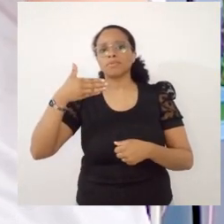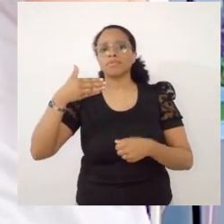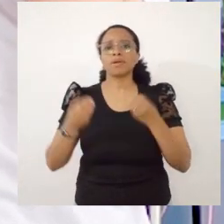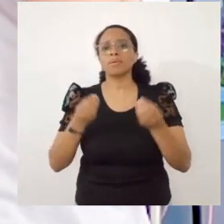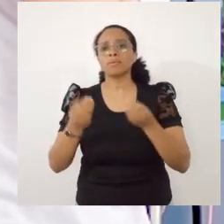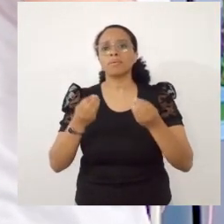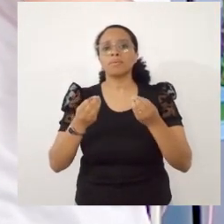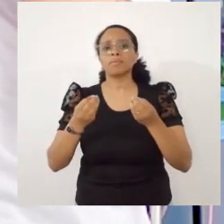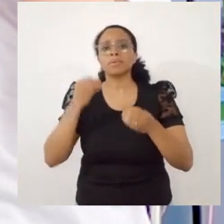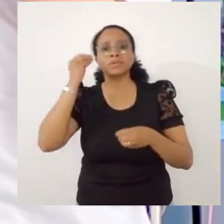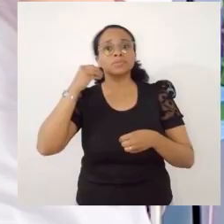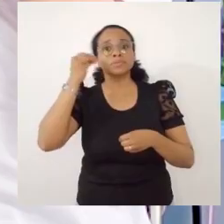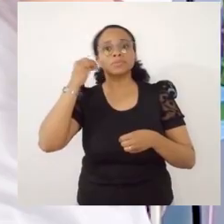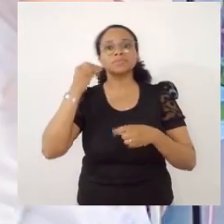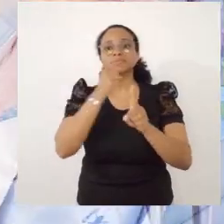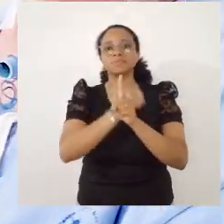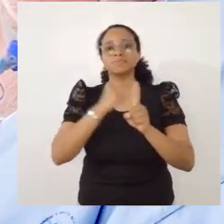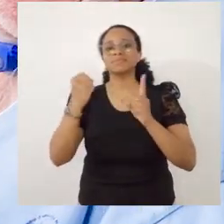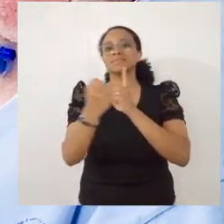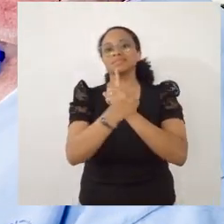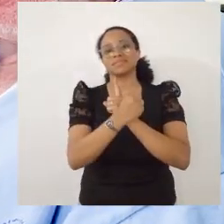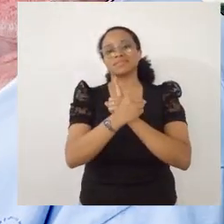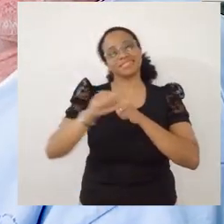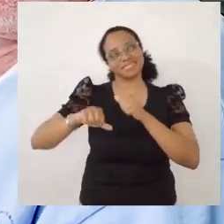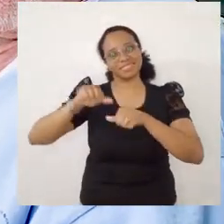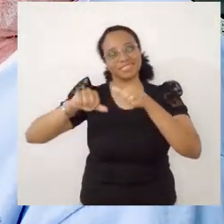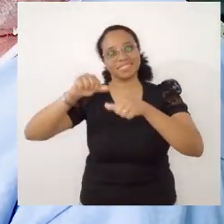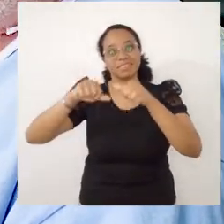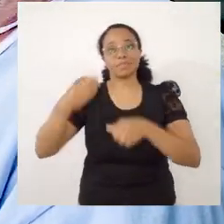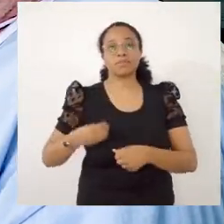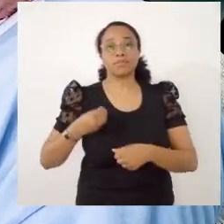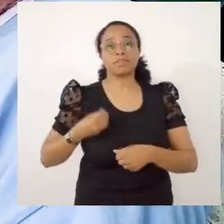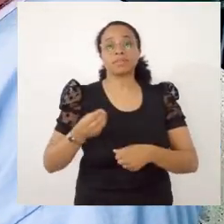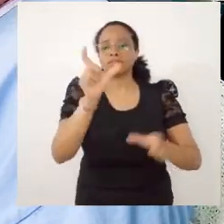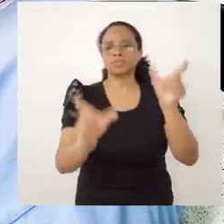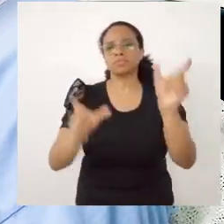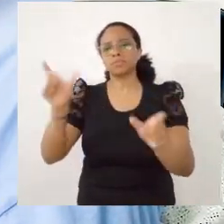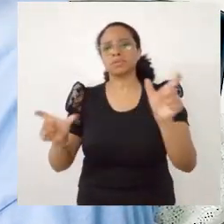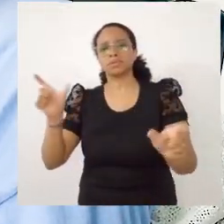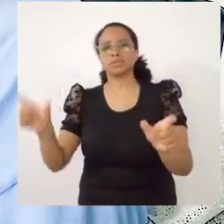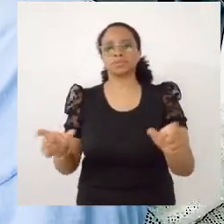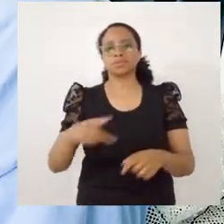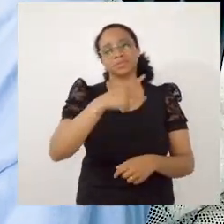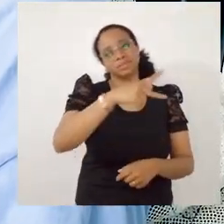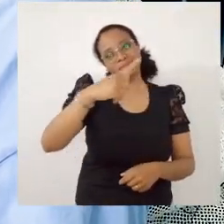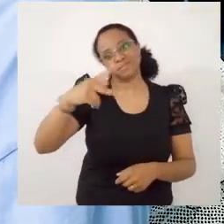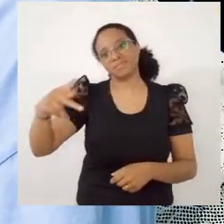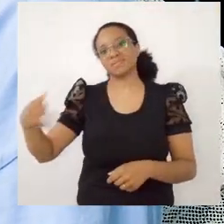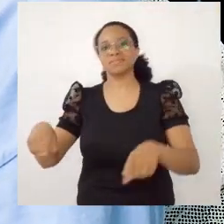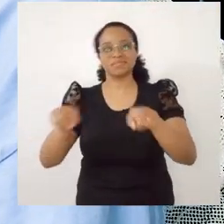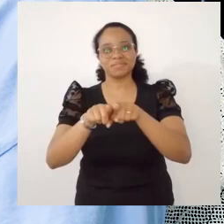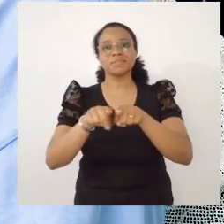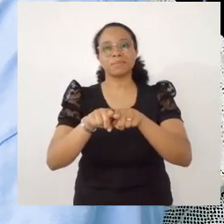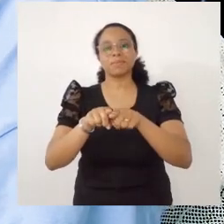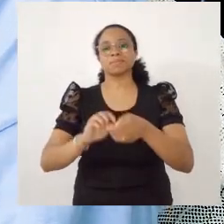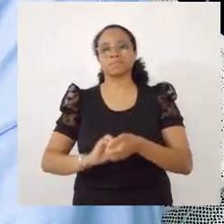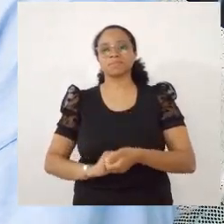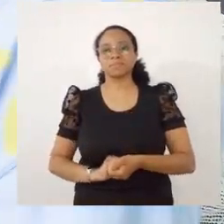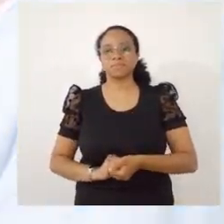através de um experimento social capaz de transformar a vida de muitas pessoas, inclusive a